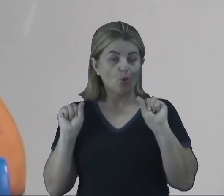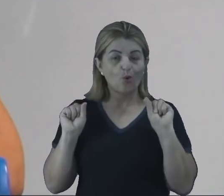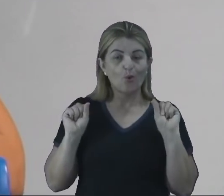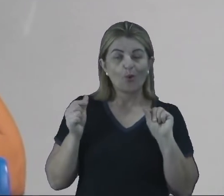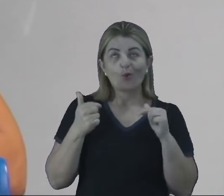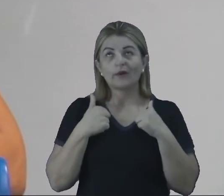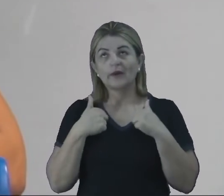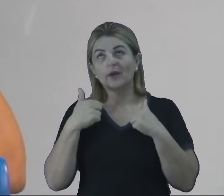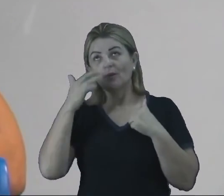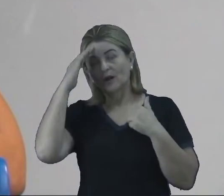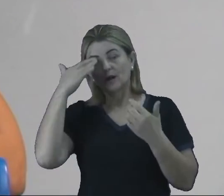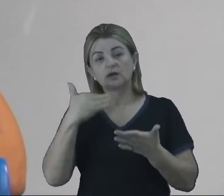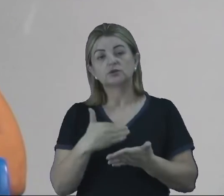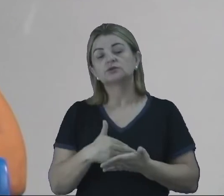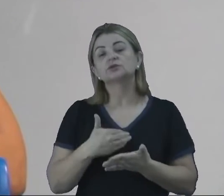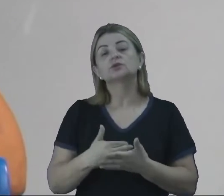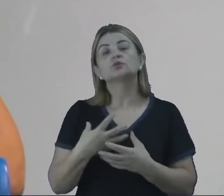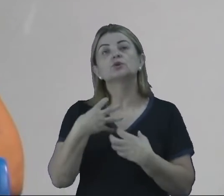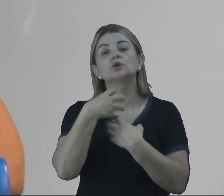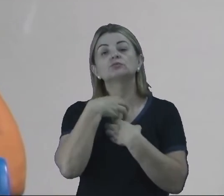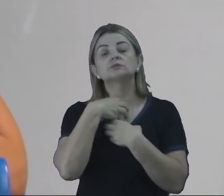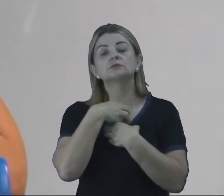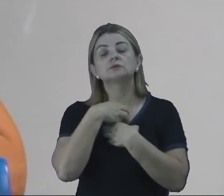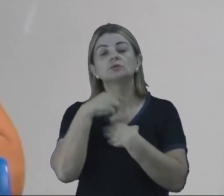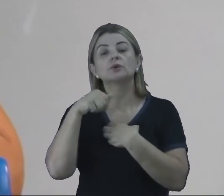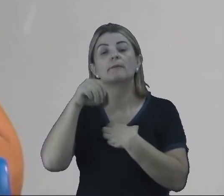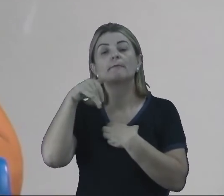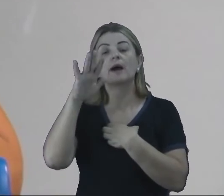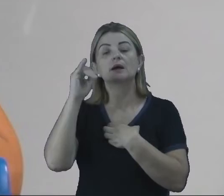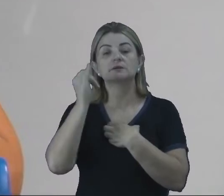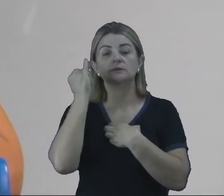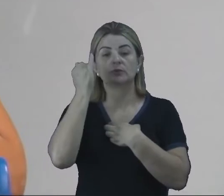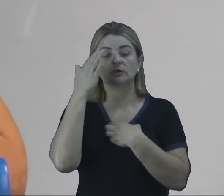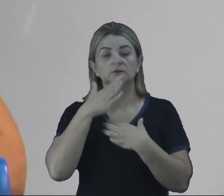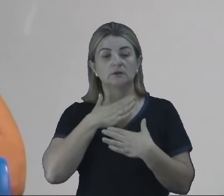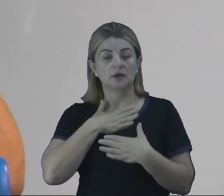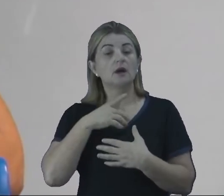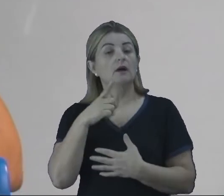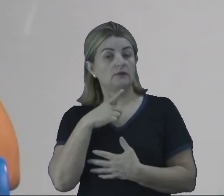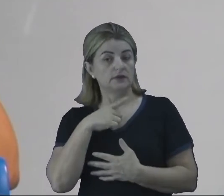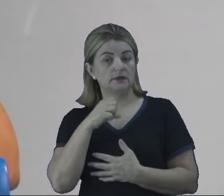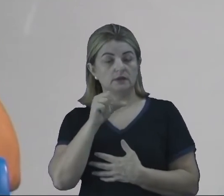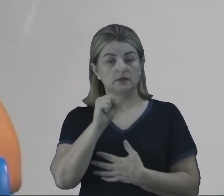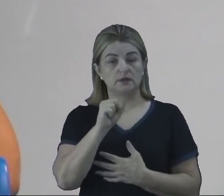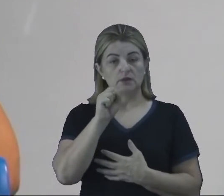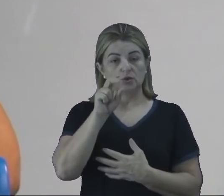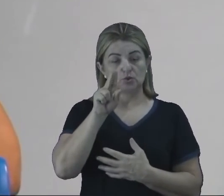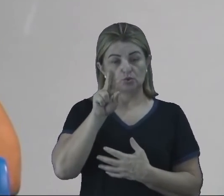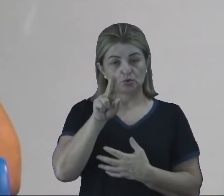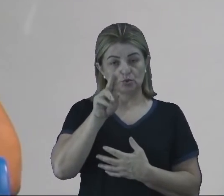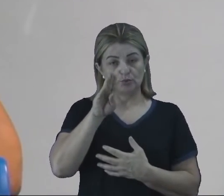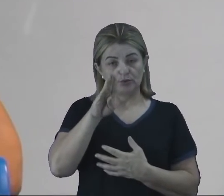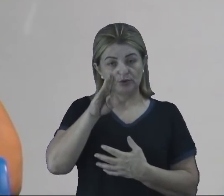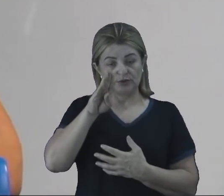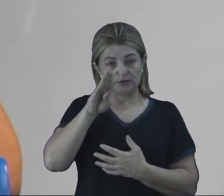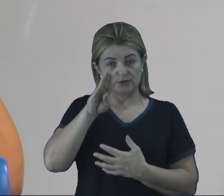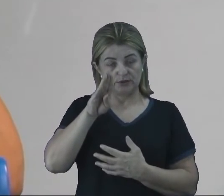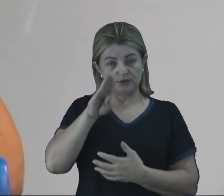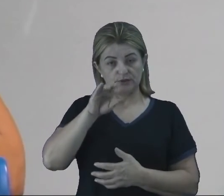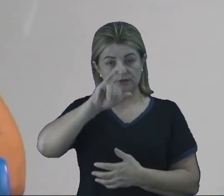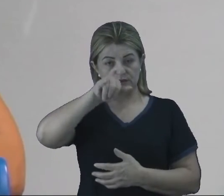aí, consequentemente, aqui no Brasil. Esse momento, ele teve como linha de frente 3 palavras-chave que vocês já